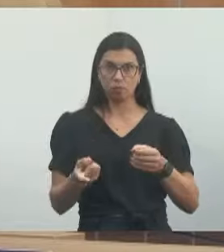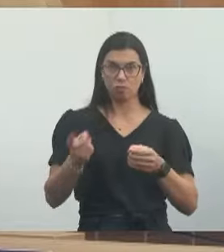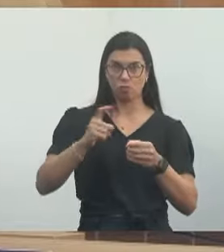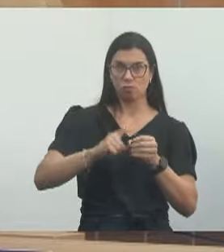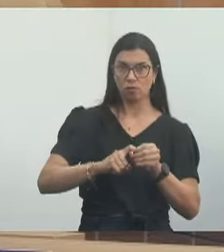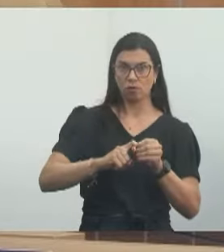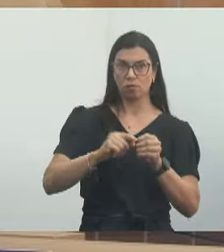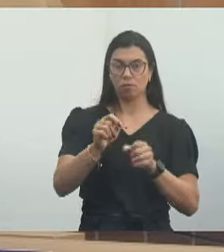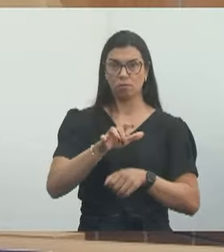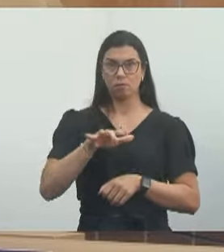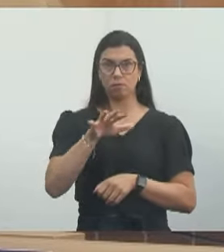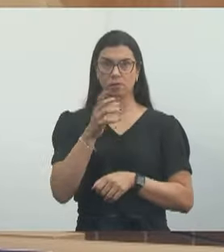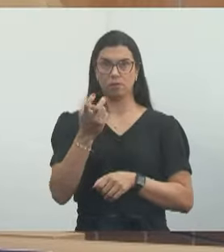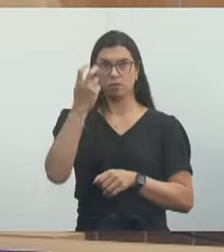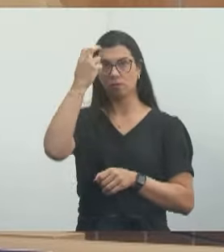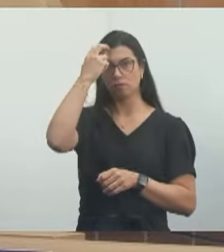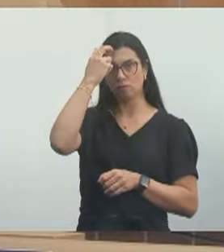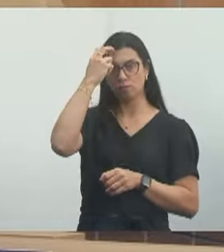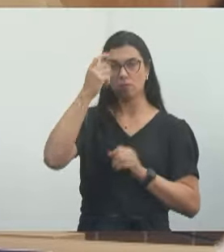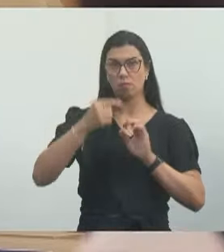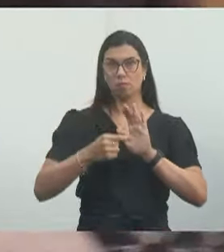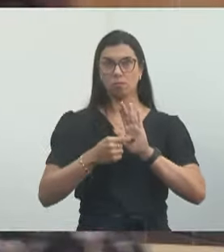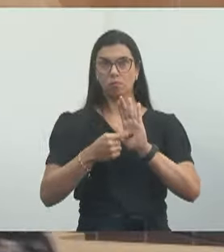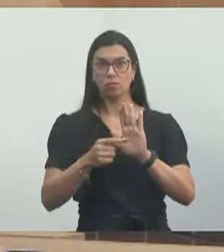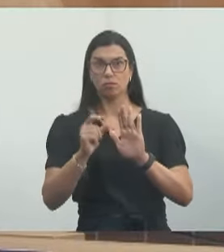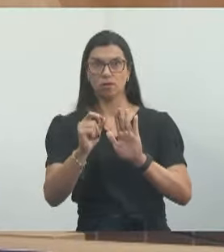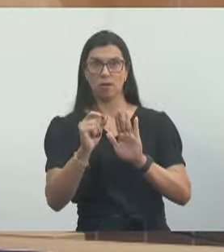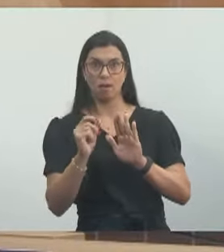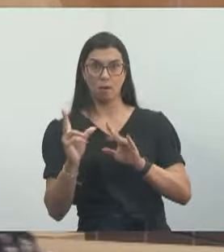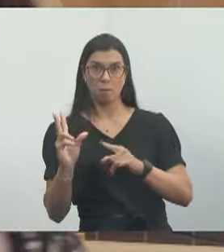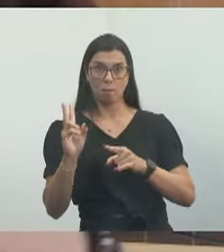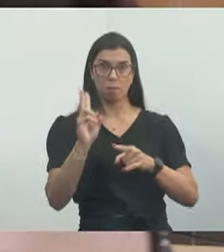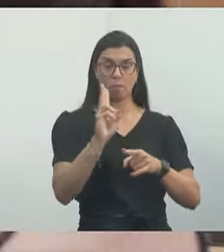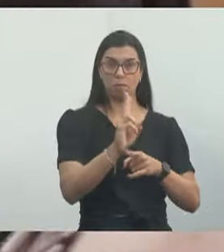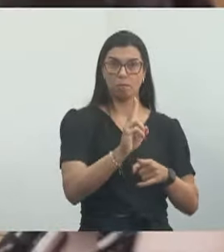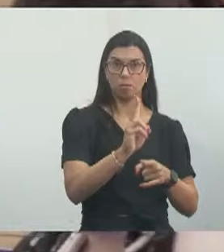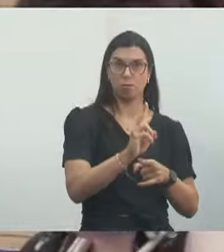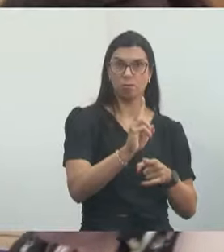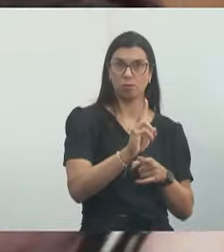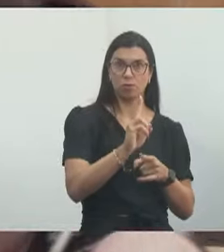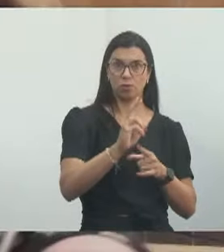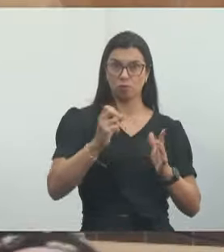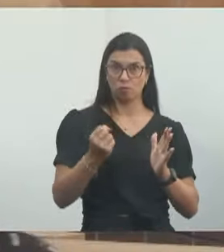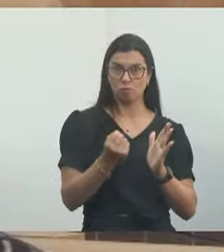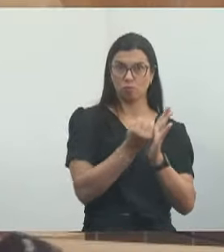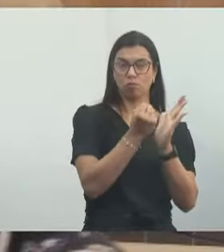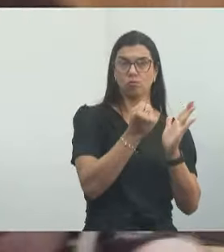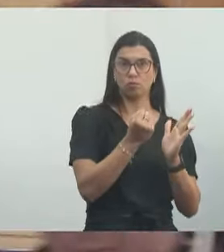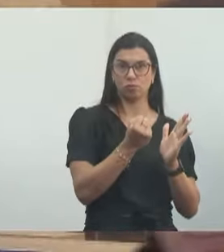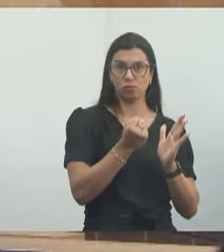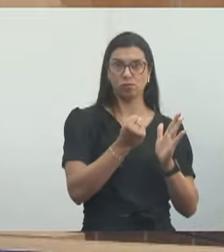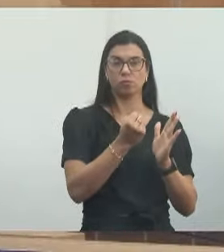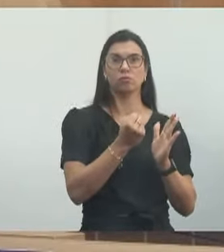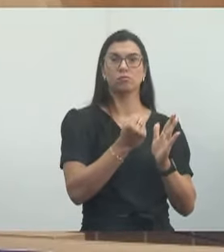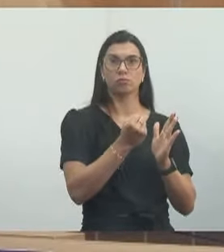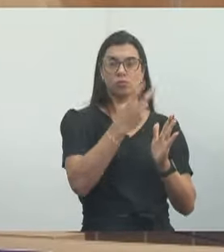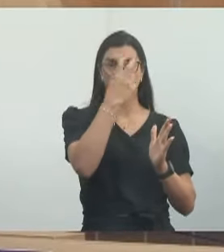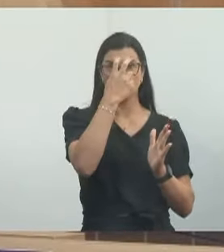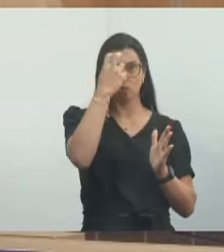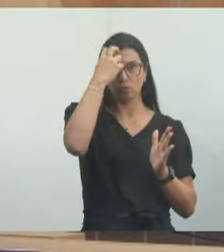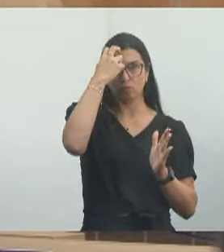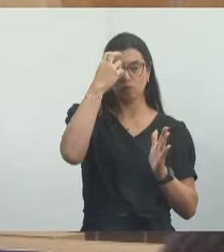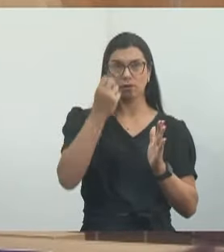cultura, ele tem a função de preservar o patrimônio cultural, material e imaterial,